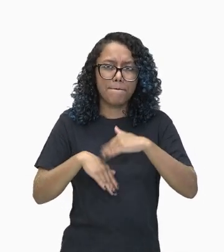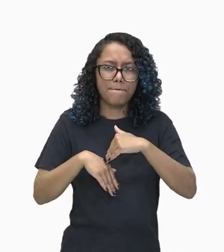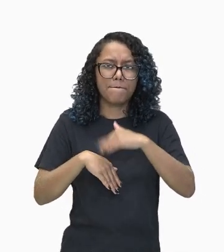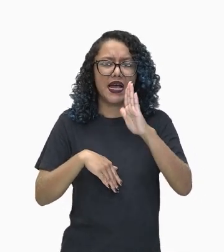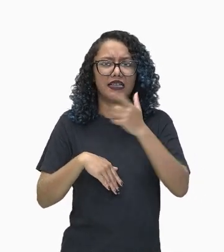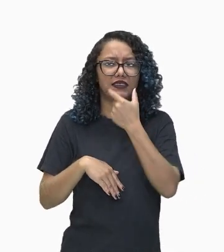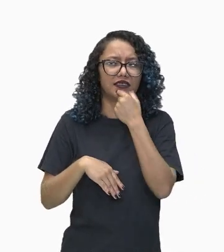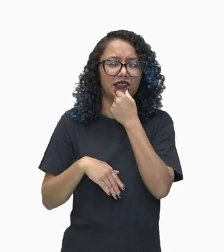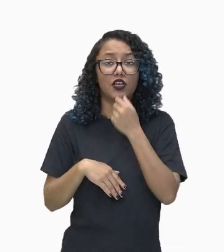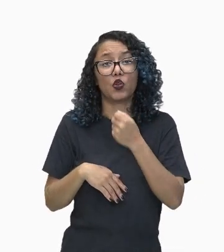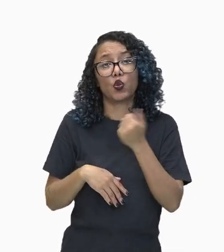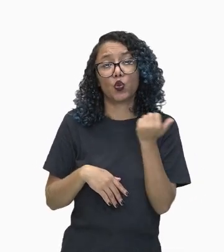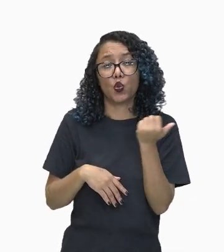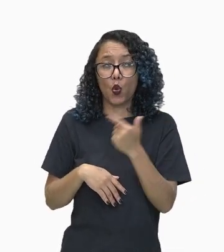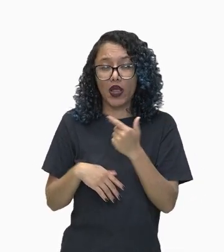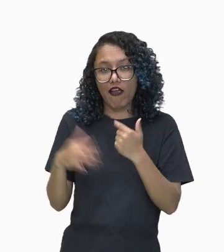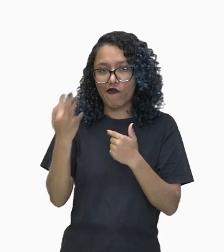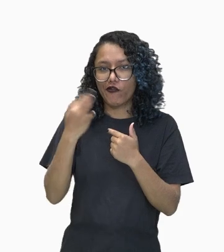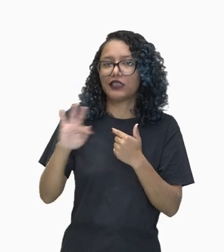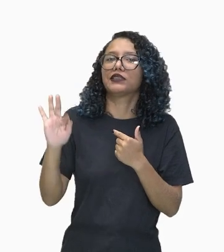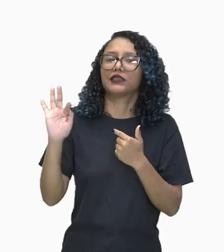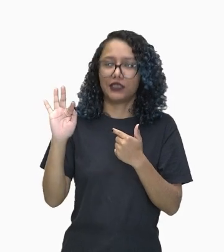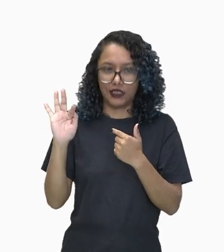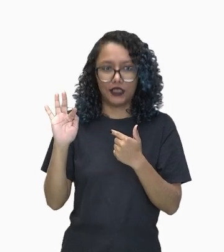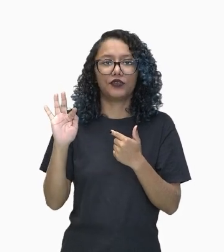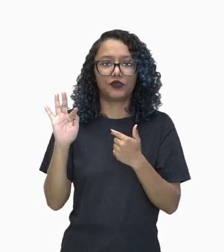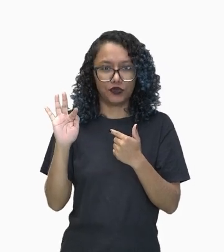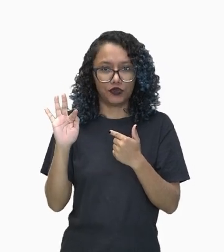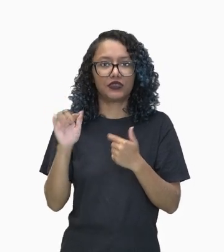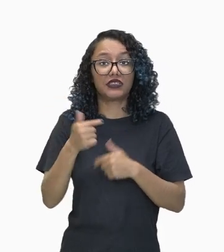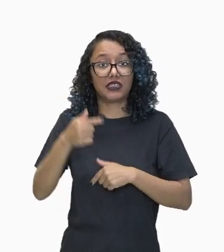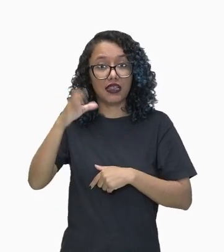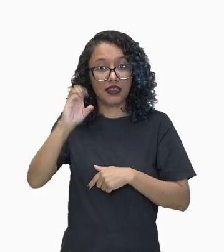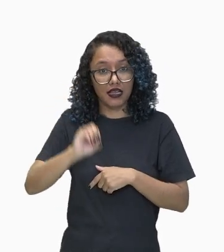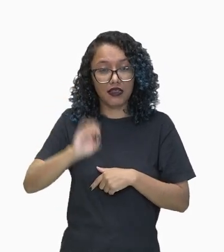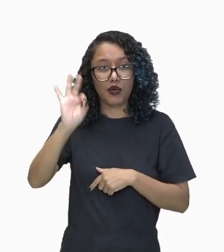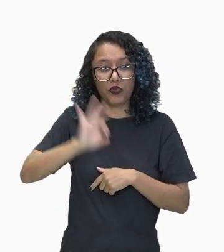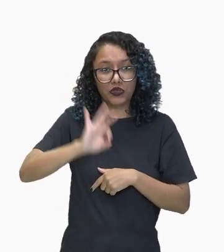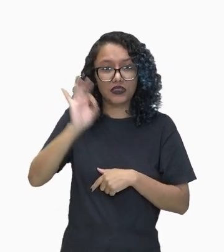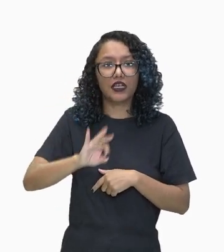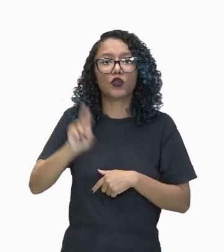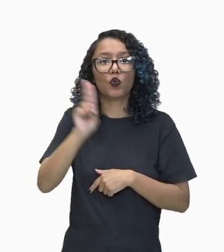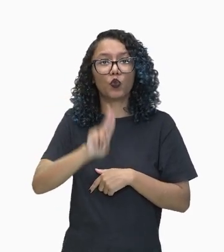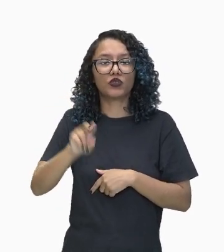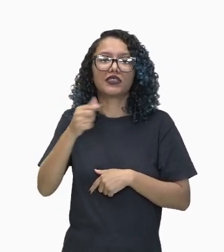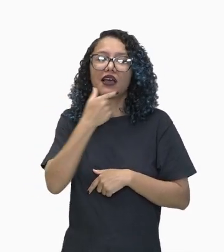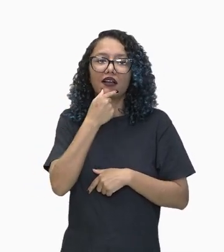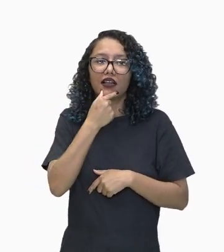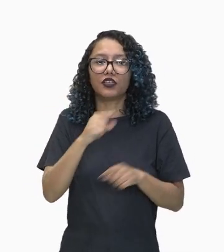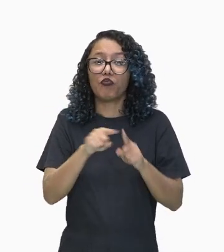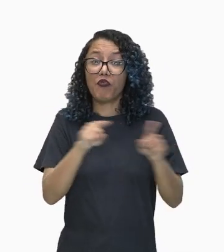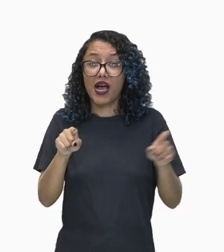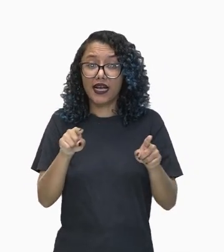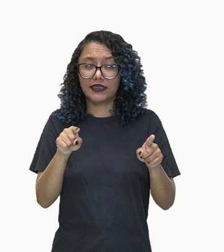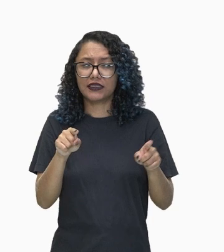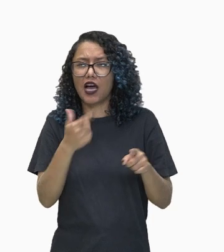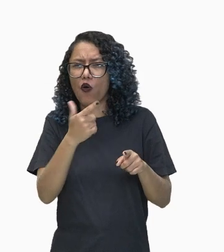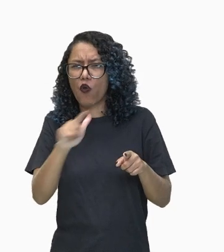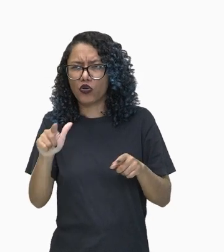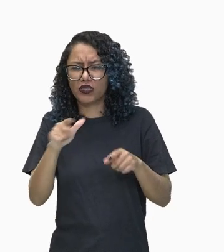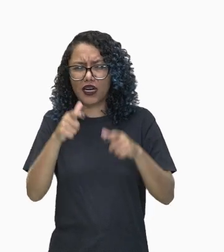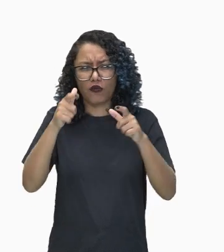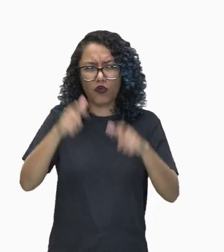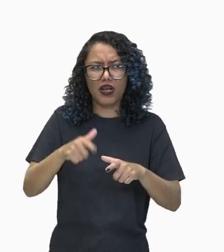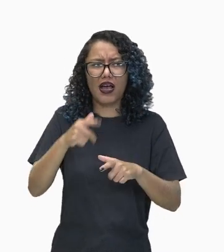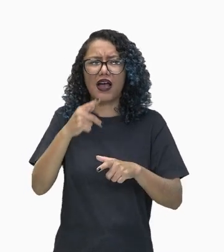do Canadá vai falar o inglês. Mas na província de Quebec, por exemplo, é muito maior a cultura e a